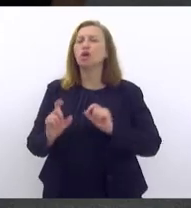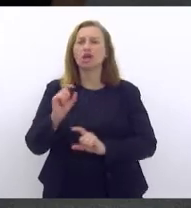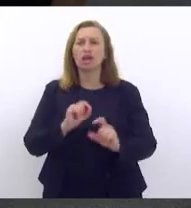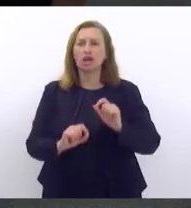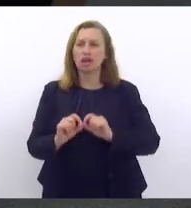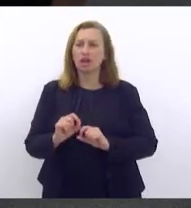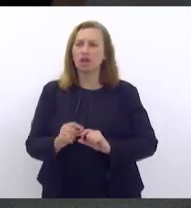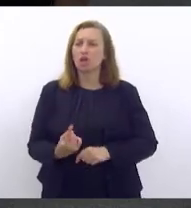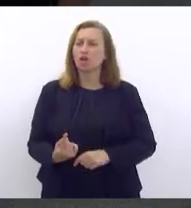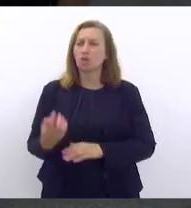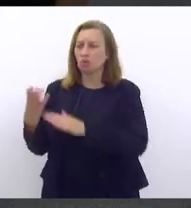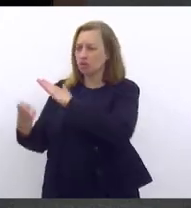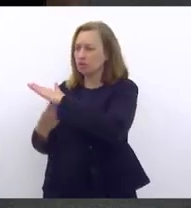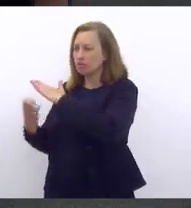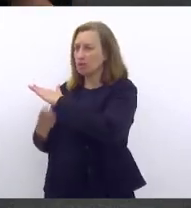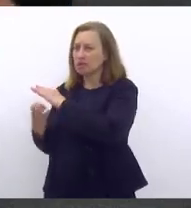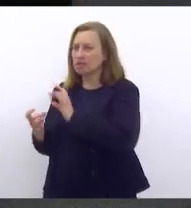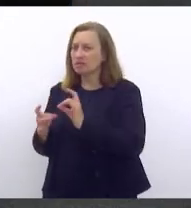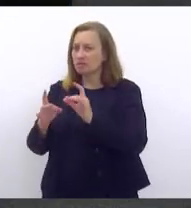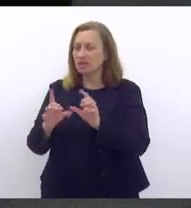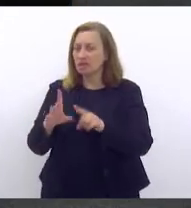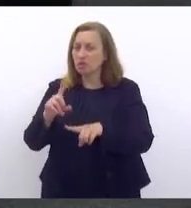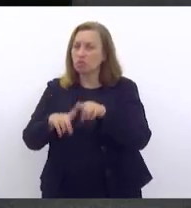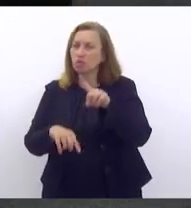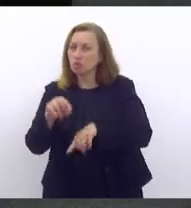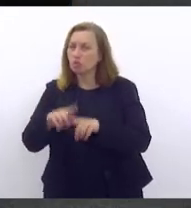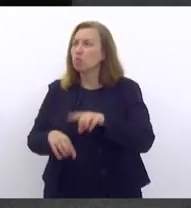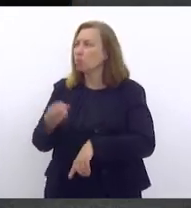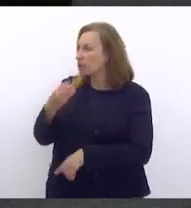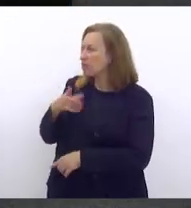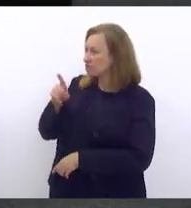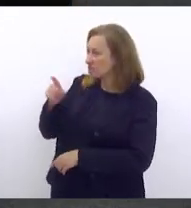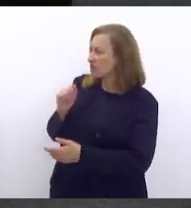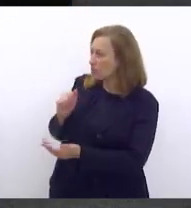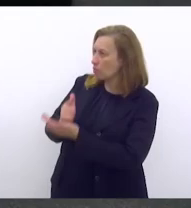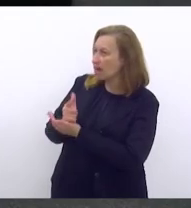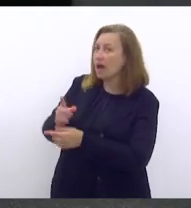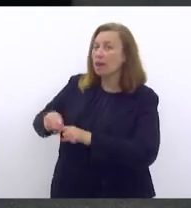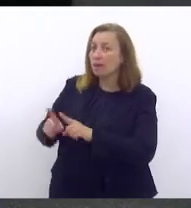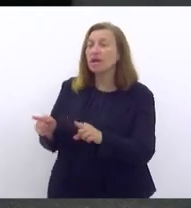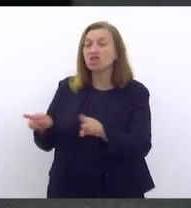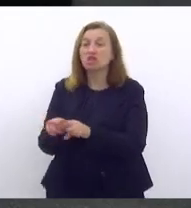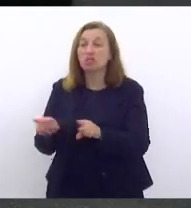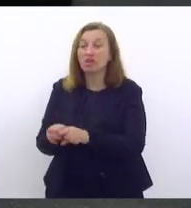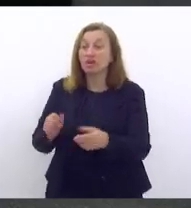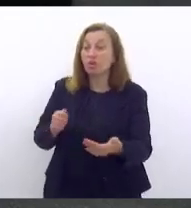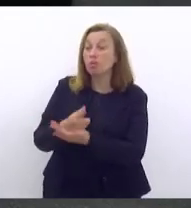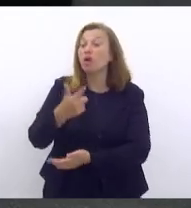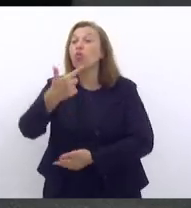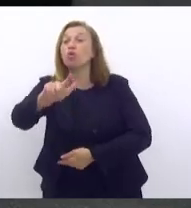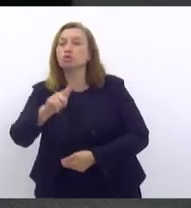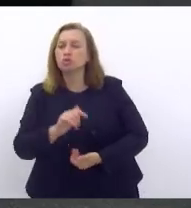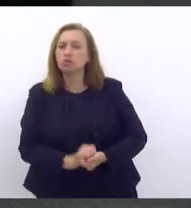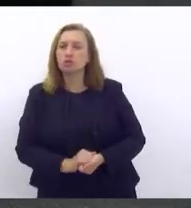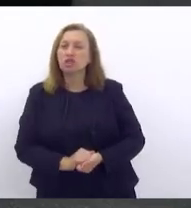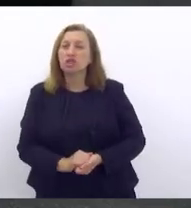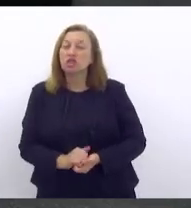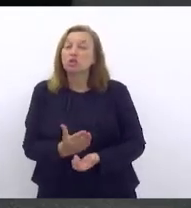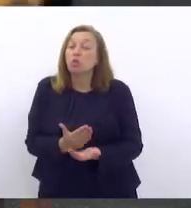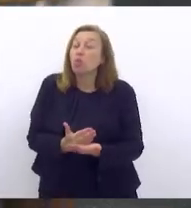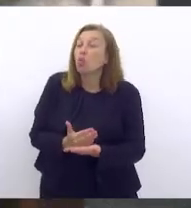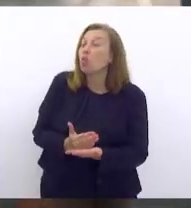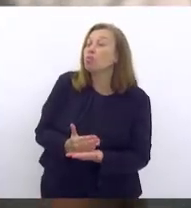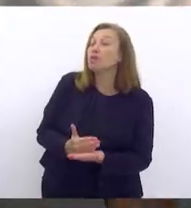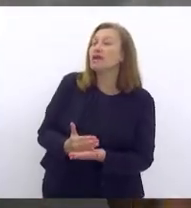Uma empresa está querendo vender um produto e fala, muito bem, você vai comprar esse, mas também vai comprar aquele. Então, começa a criar